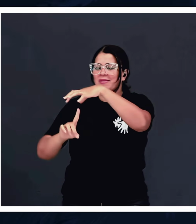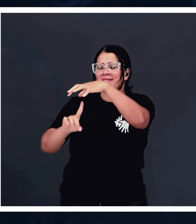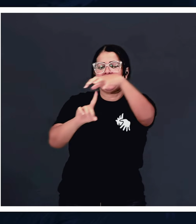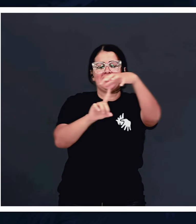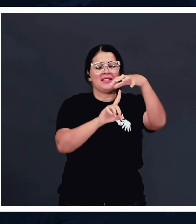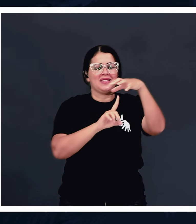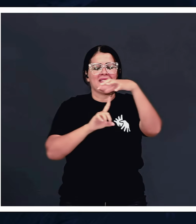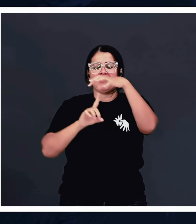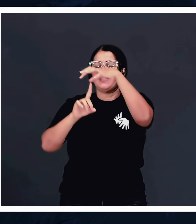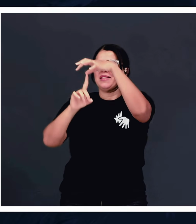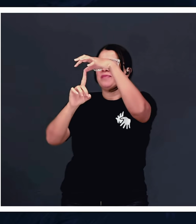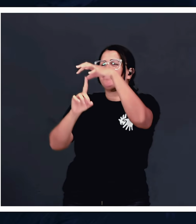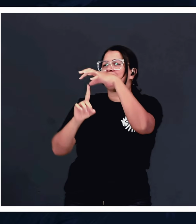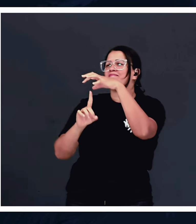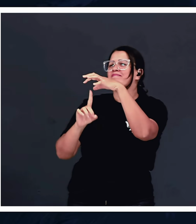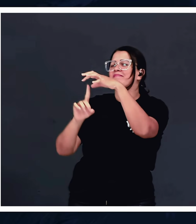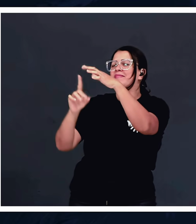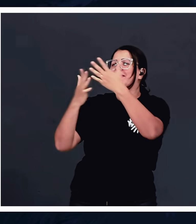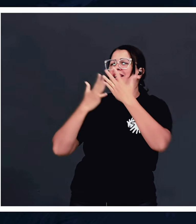também és